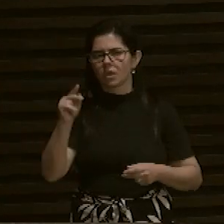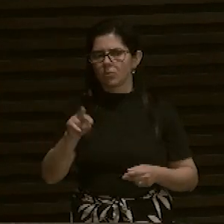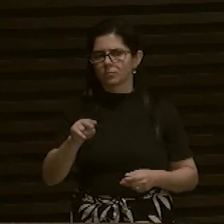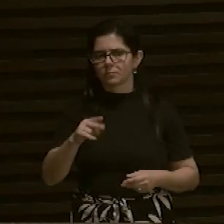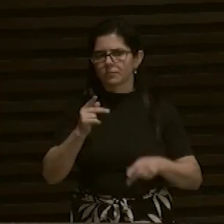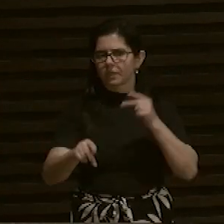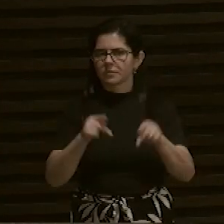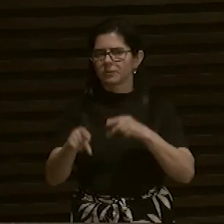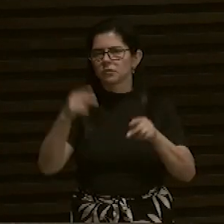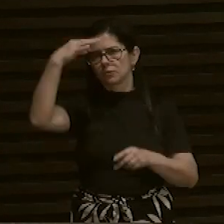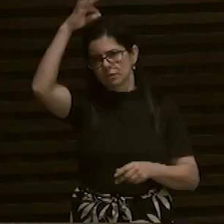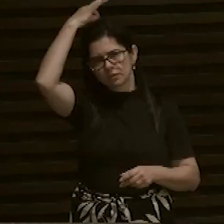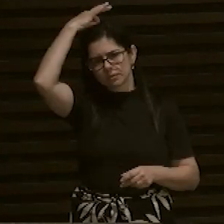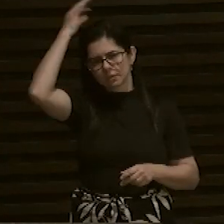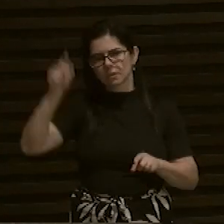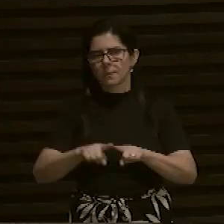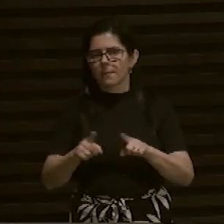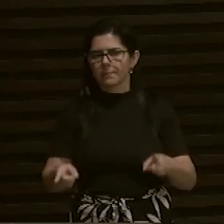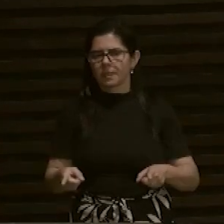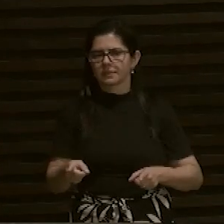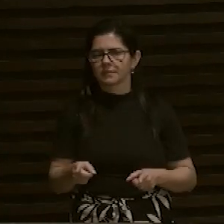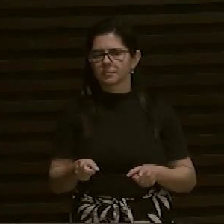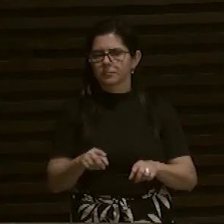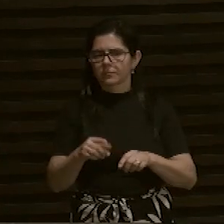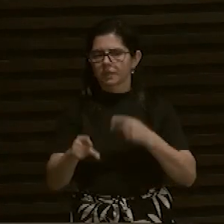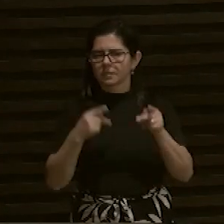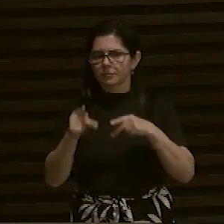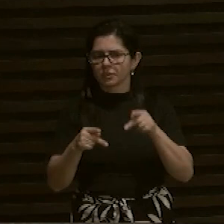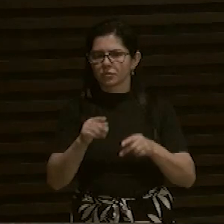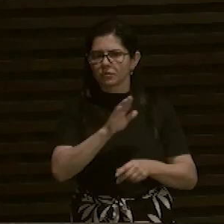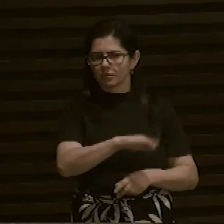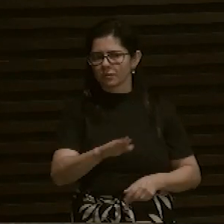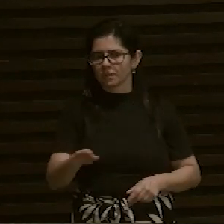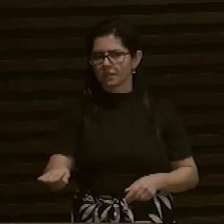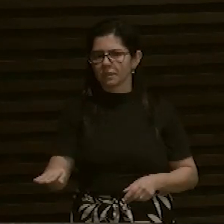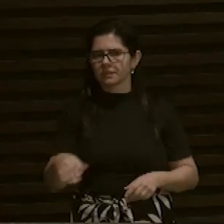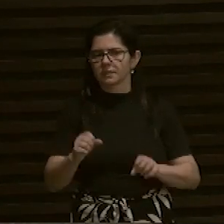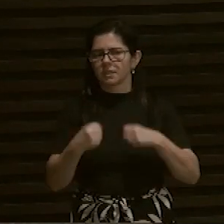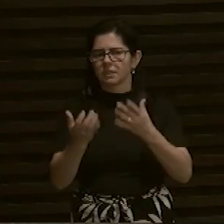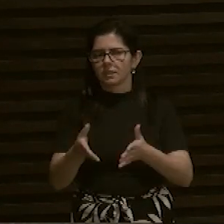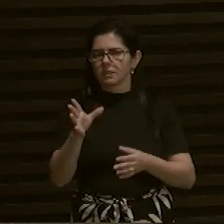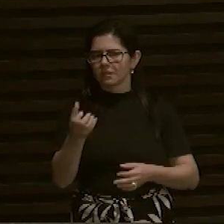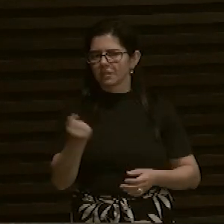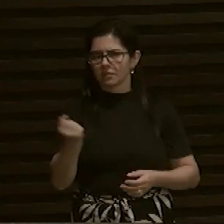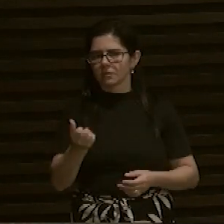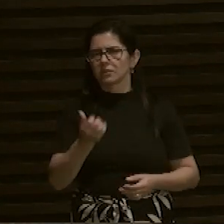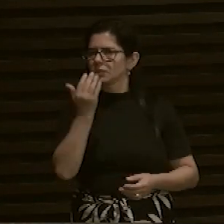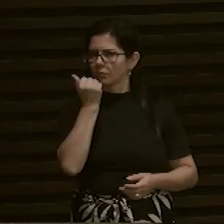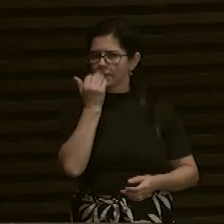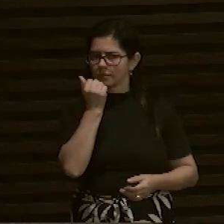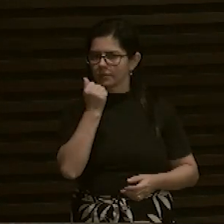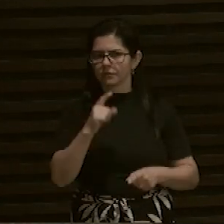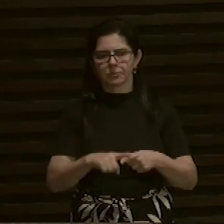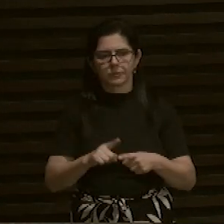como a carnais, como a crianças em Cristo. Dei a vocês leite e não alimento sólido, pois vocês